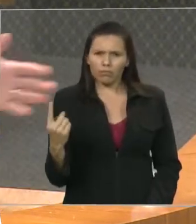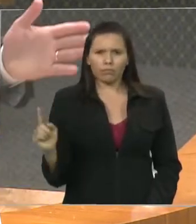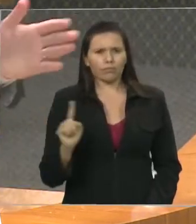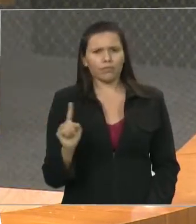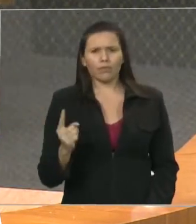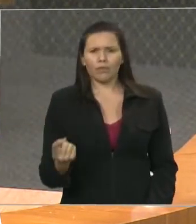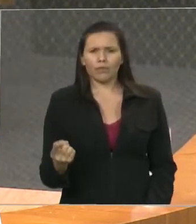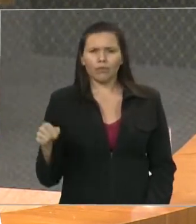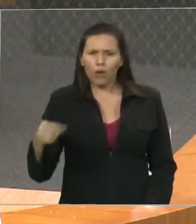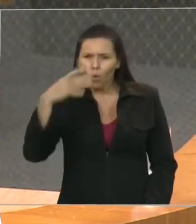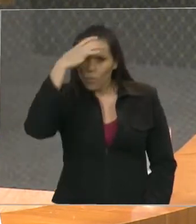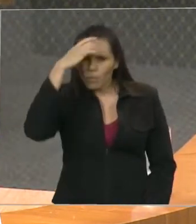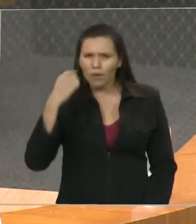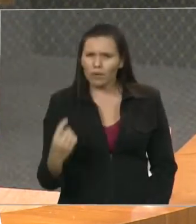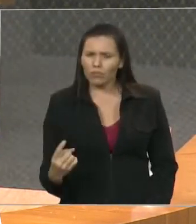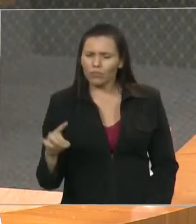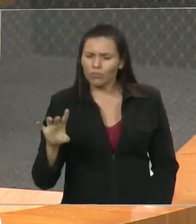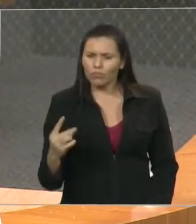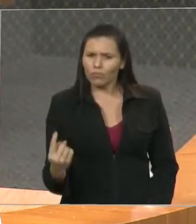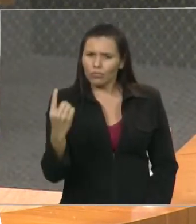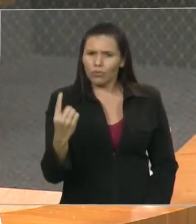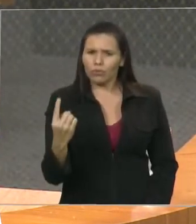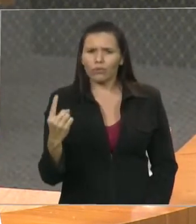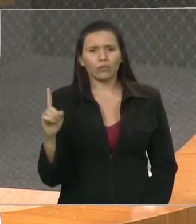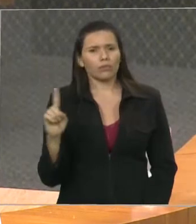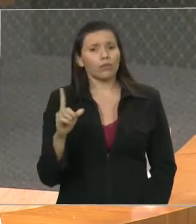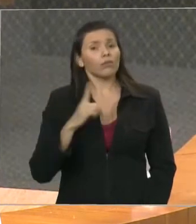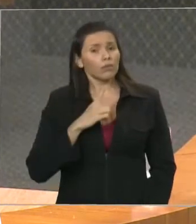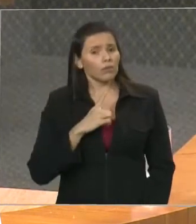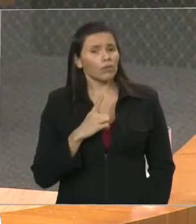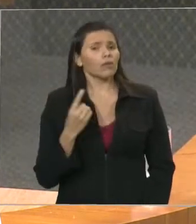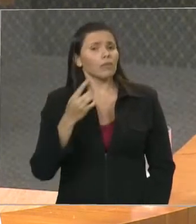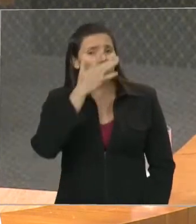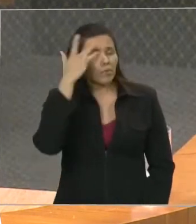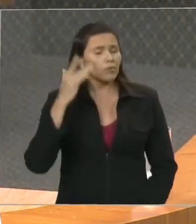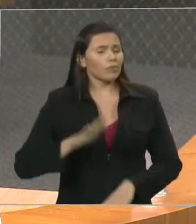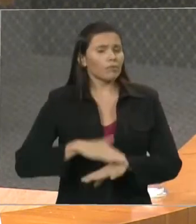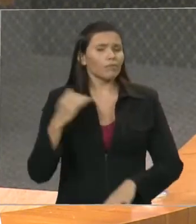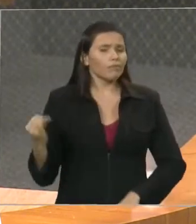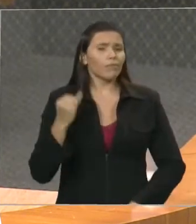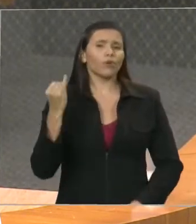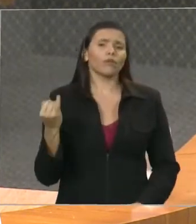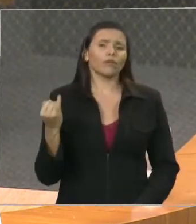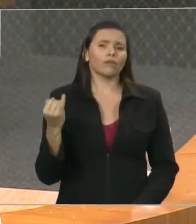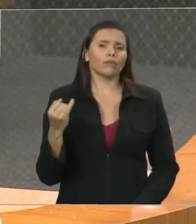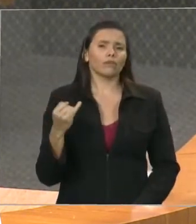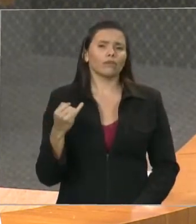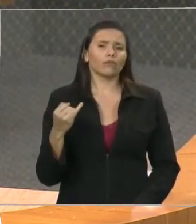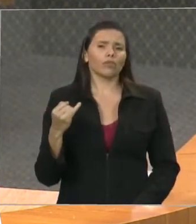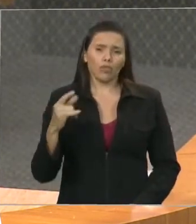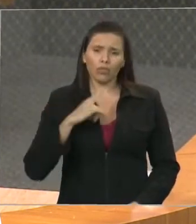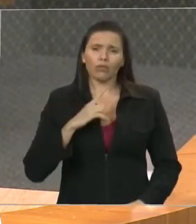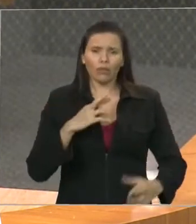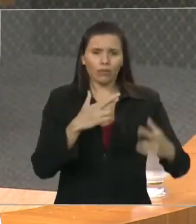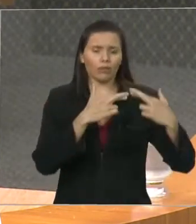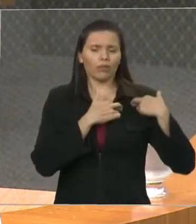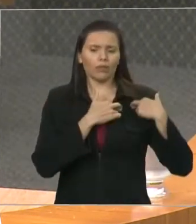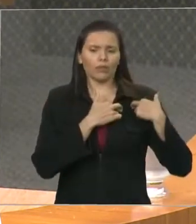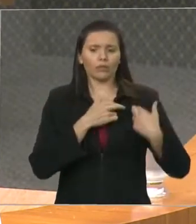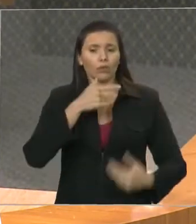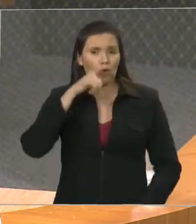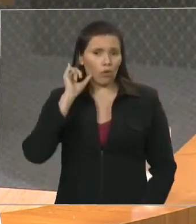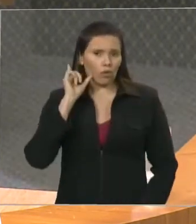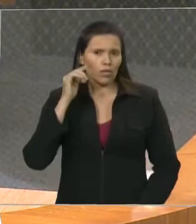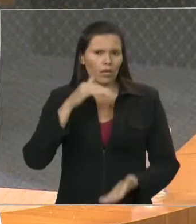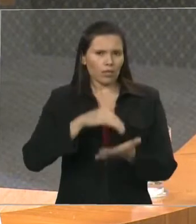toda hora dá uma versão diferente. Ontem foi feita uma coletiva pela cúpula da segurança, da